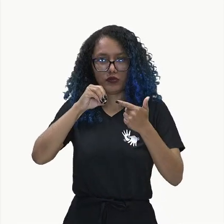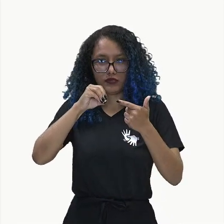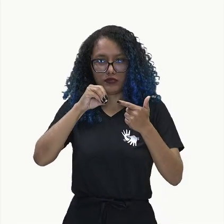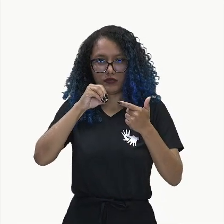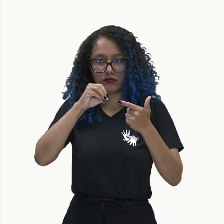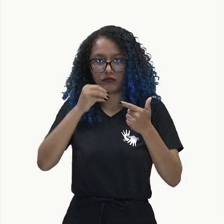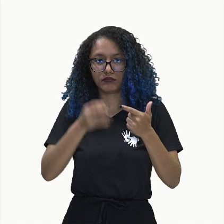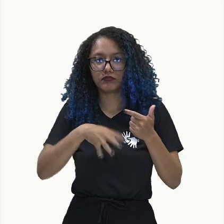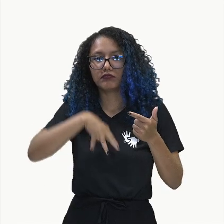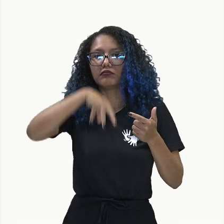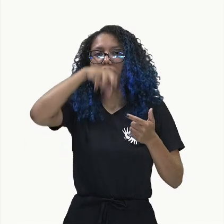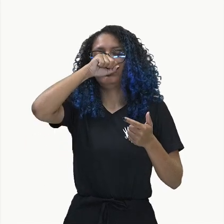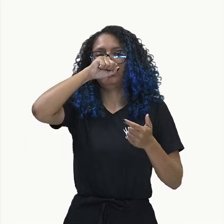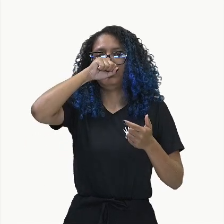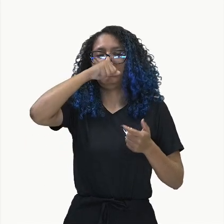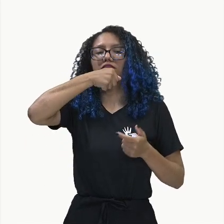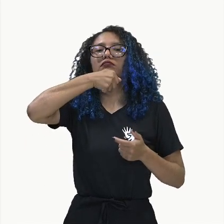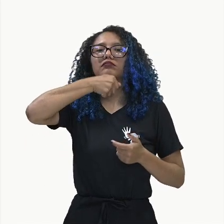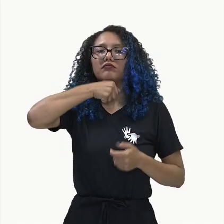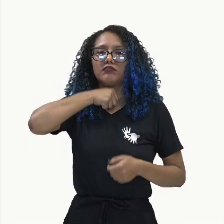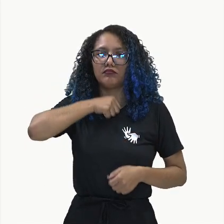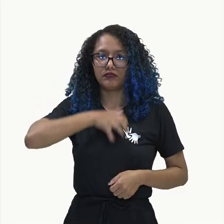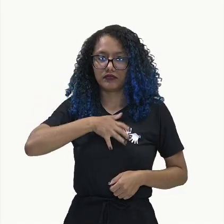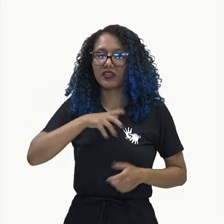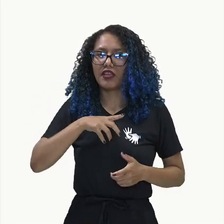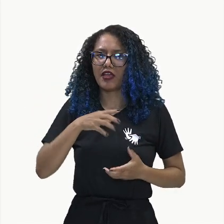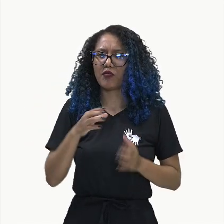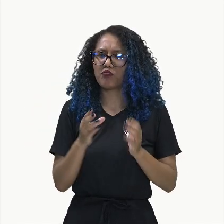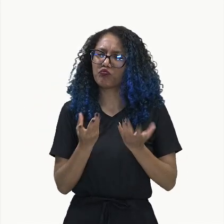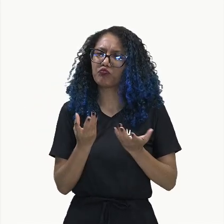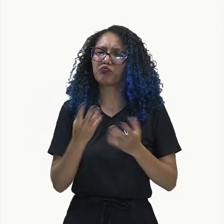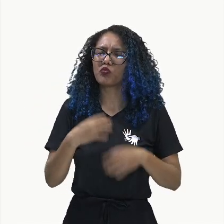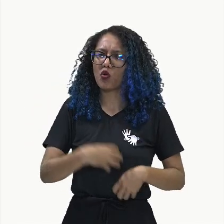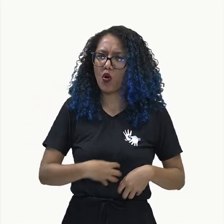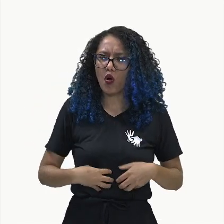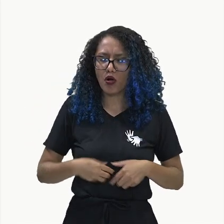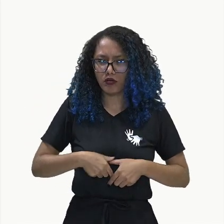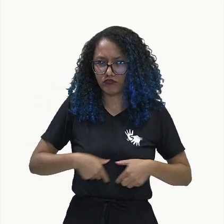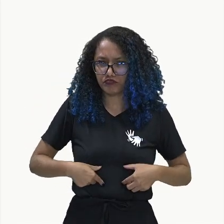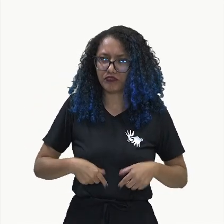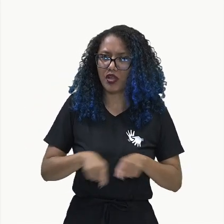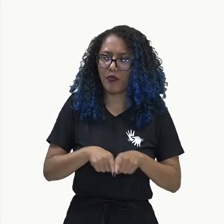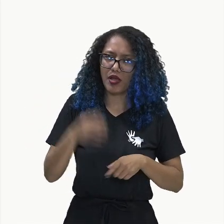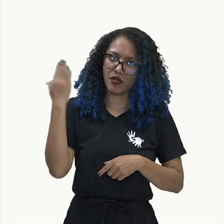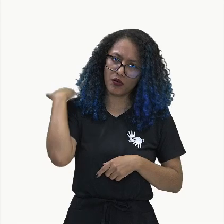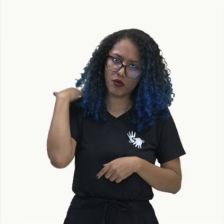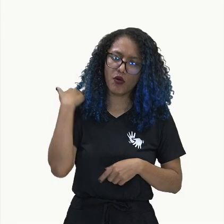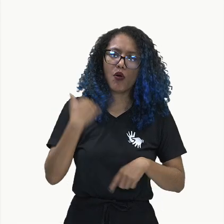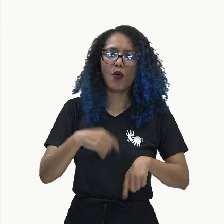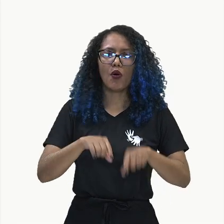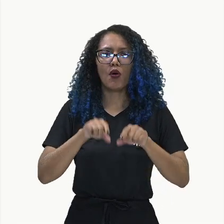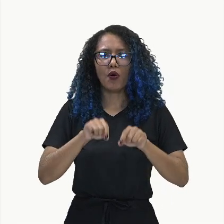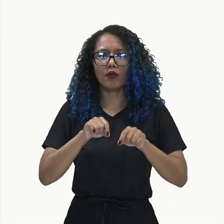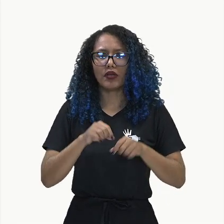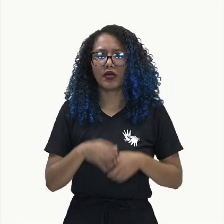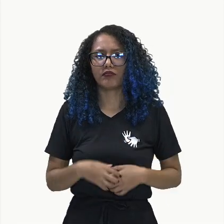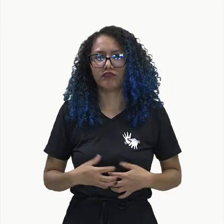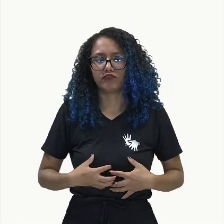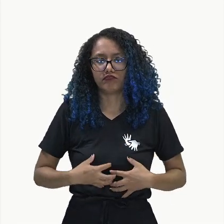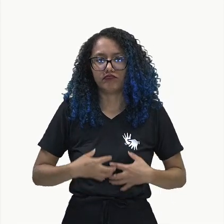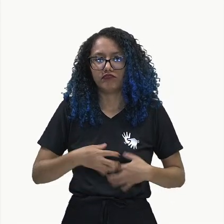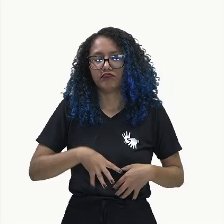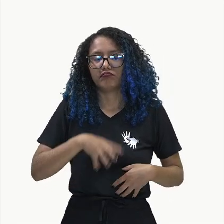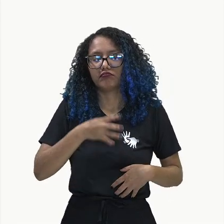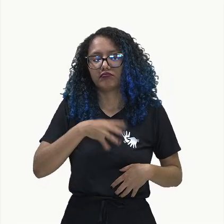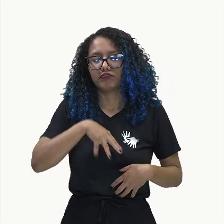são resistentes ali, como o diafragma, e os músculos intercostais, eles se contraem, aumentando o volume